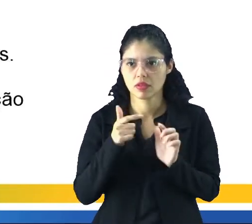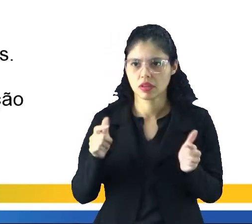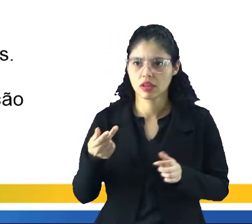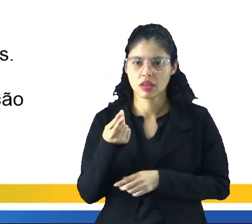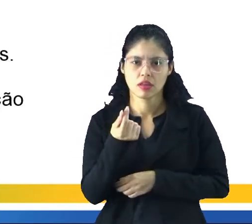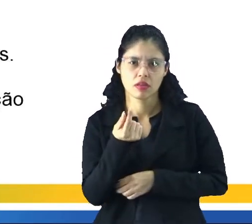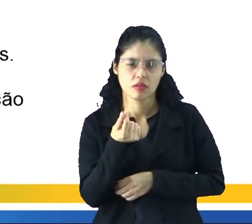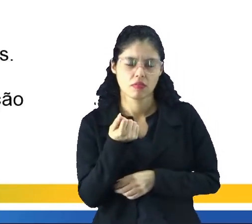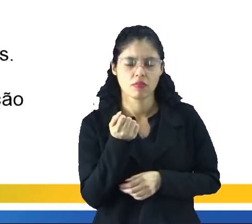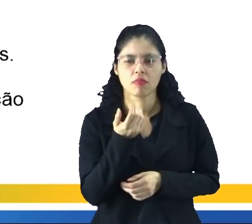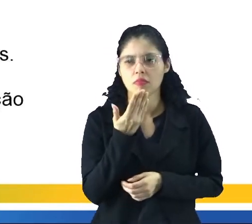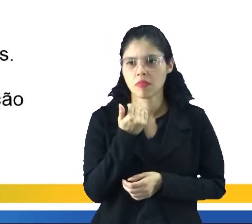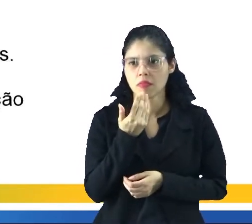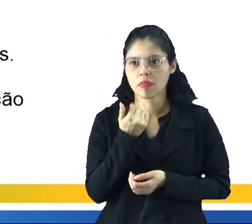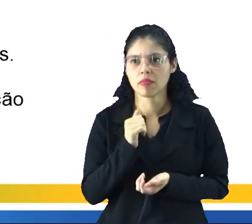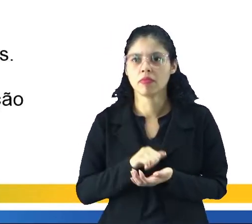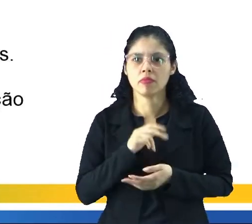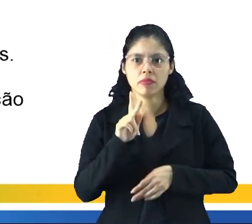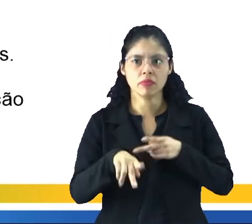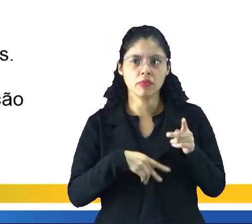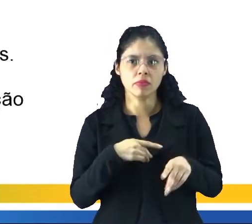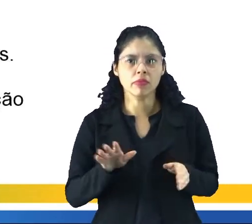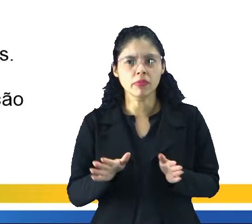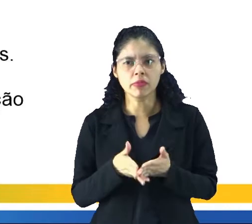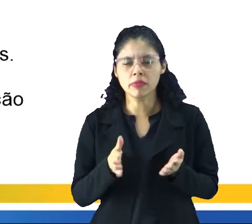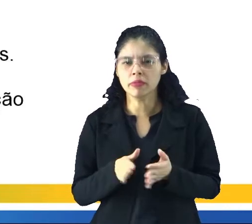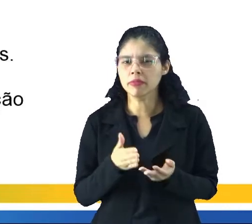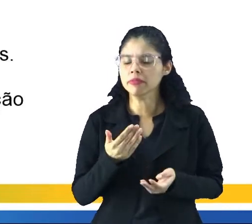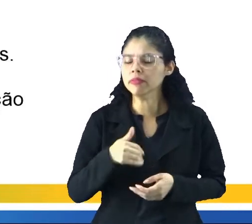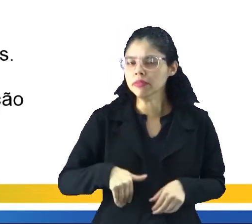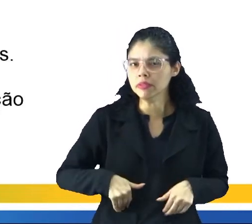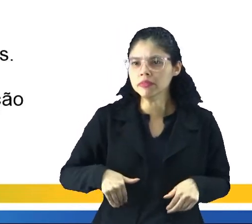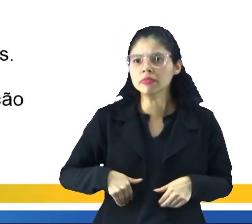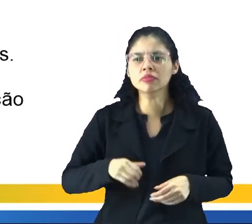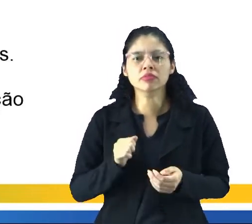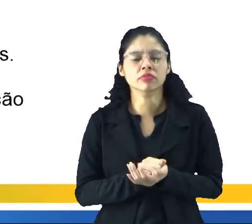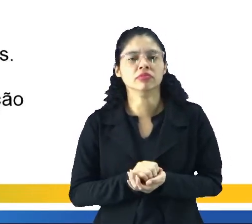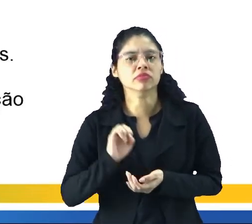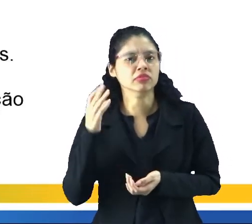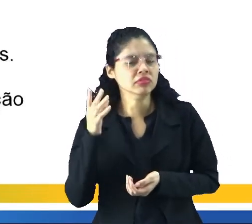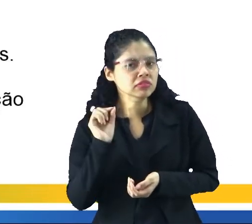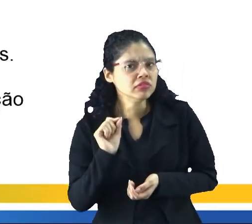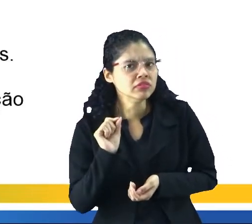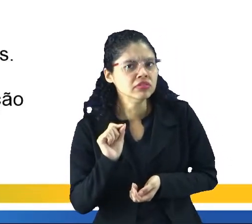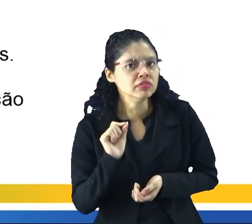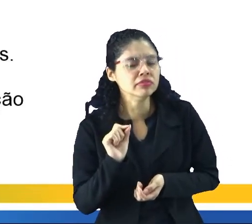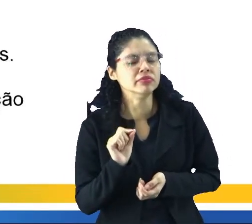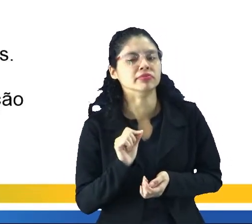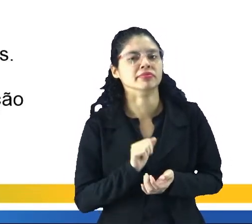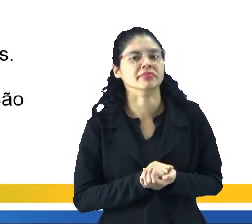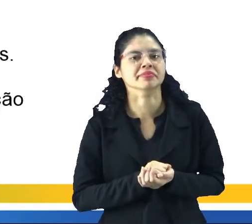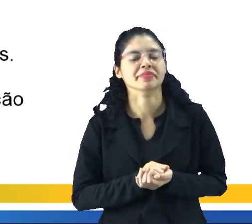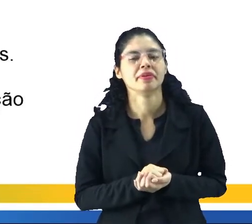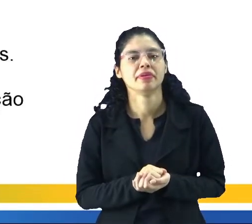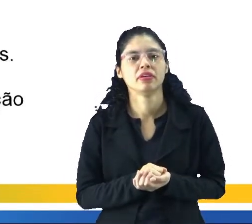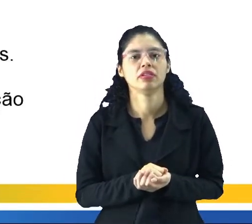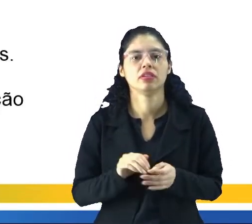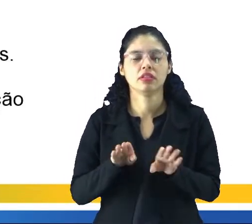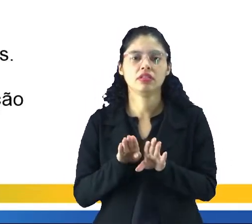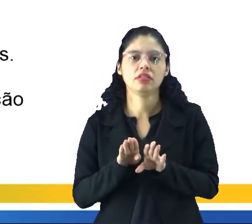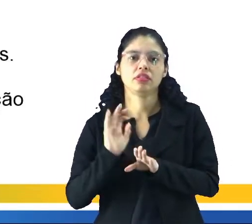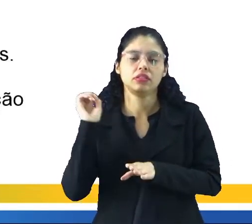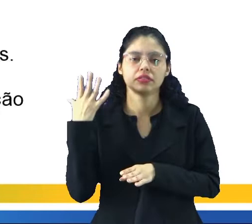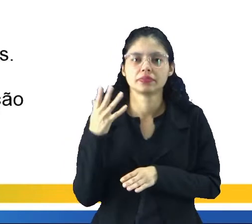dos alimentos, a população mais pobre passa fome, ocasionado aí também pela dívida, a dívida causada,